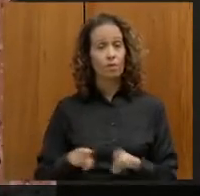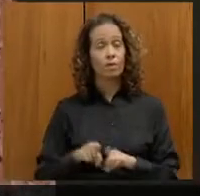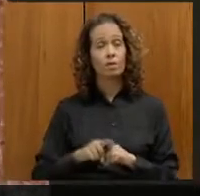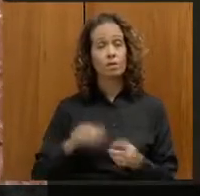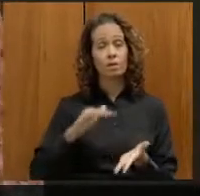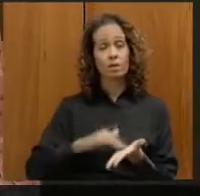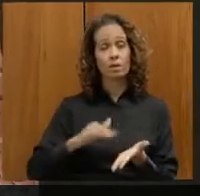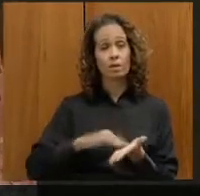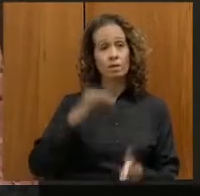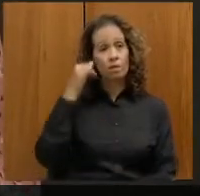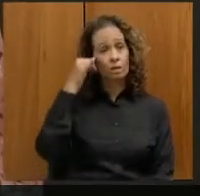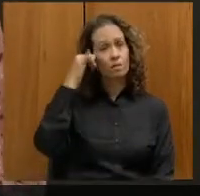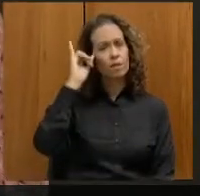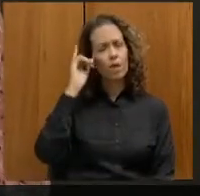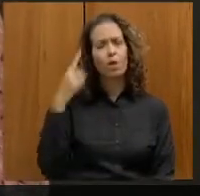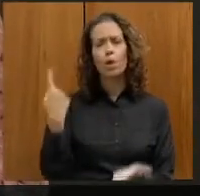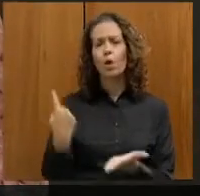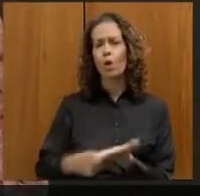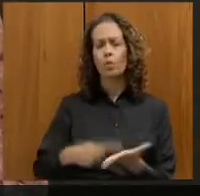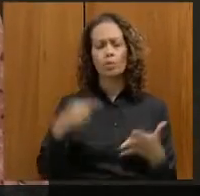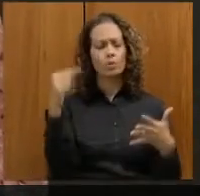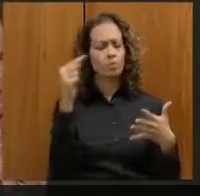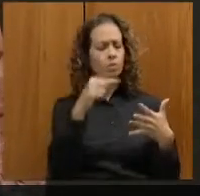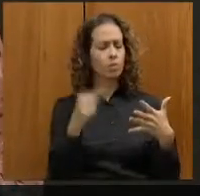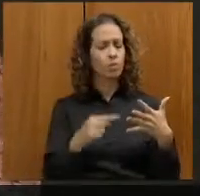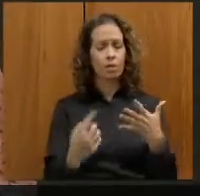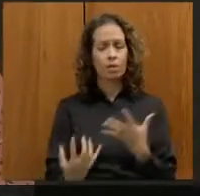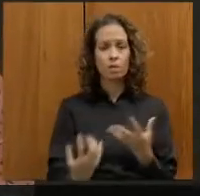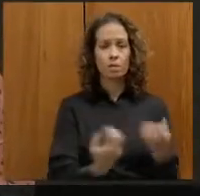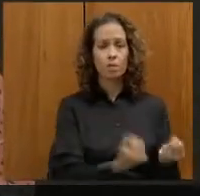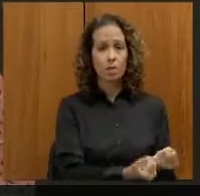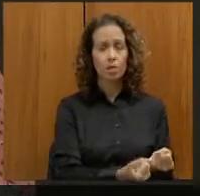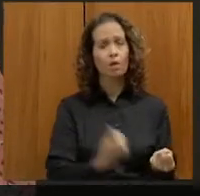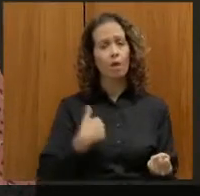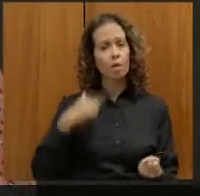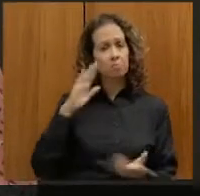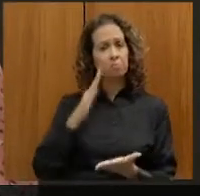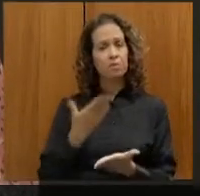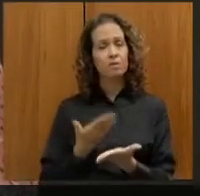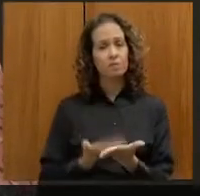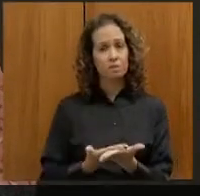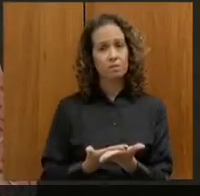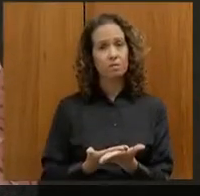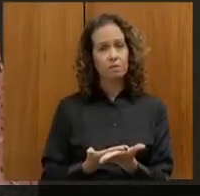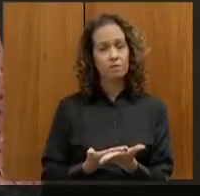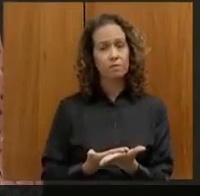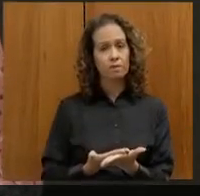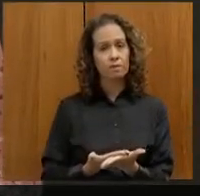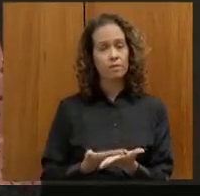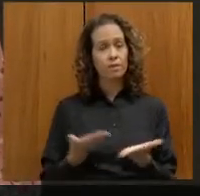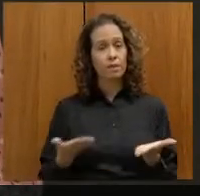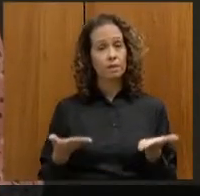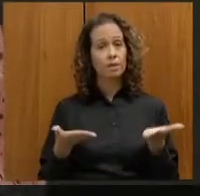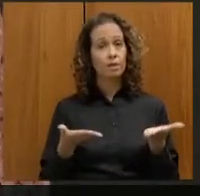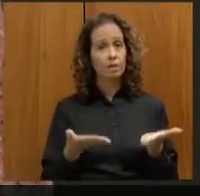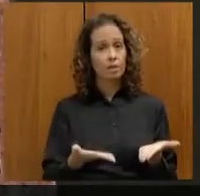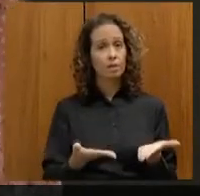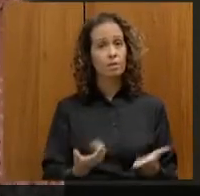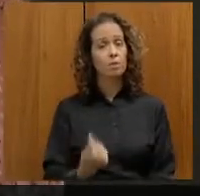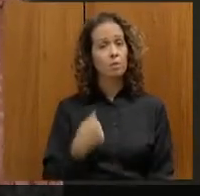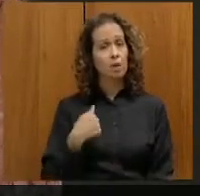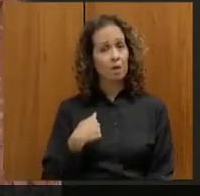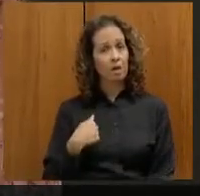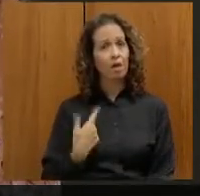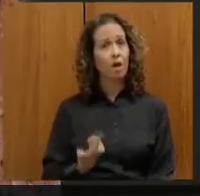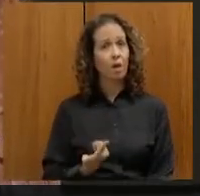Fazenda em todos os compromissos que foram assumidos que eu tenho assistido ser cumpridos E isso tem efeito